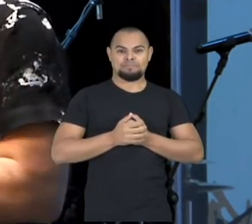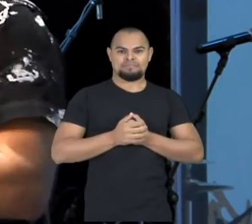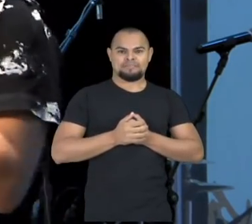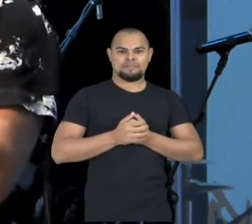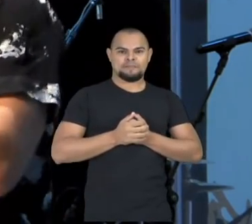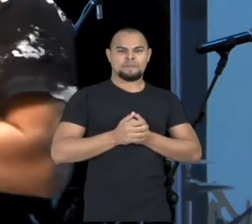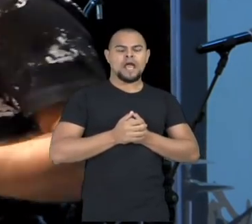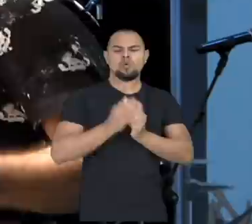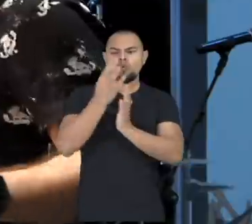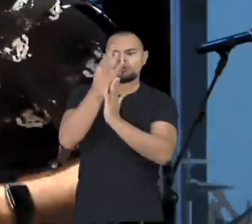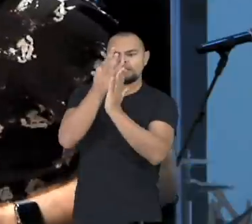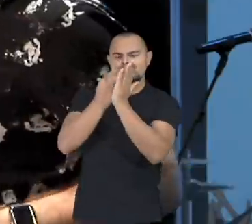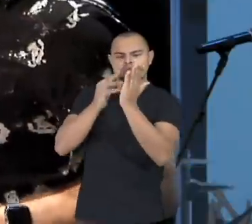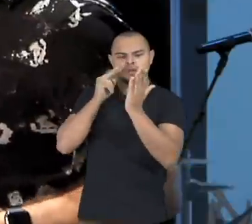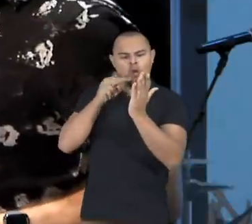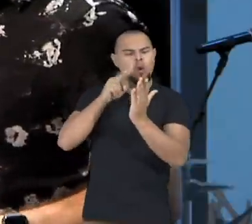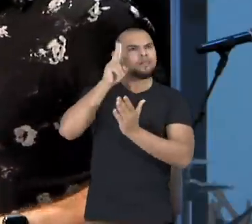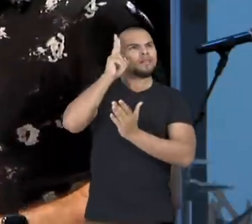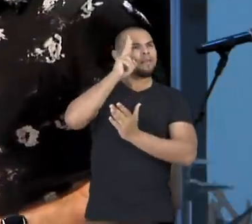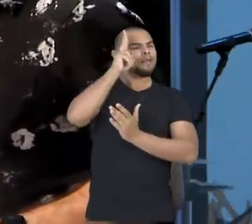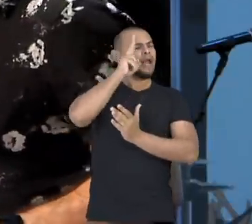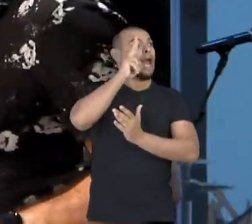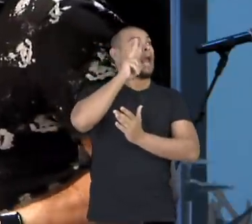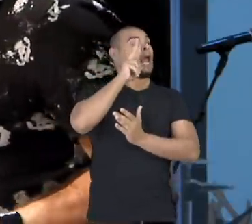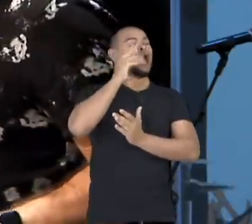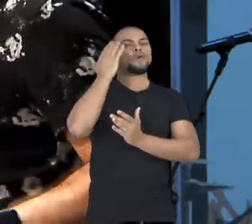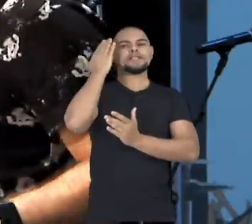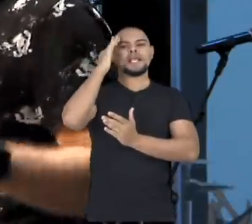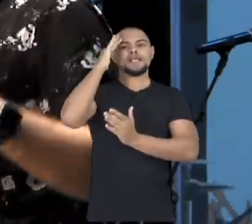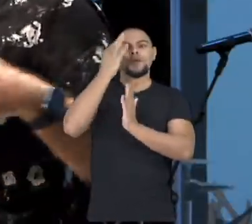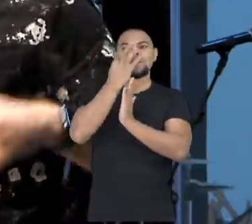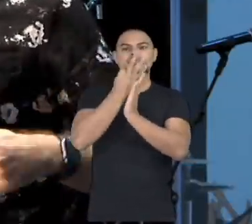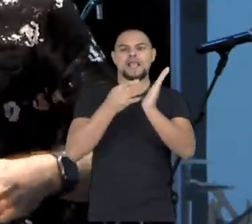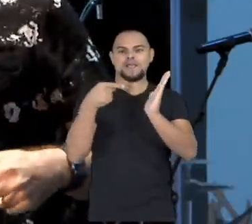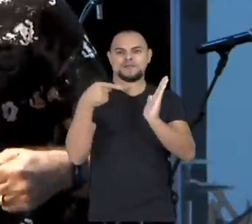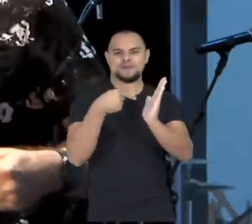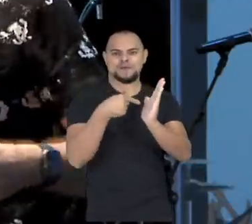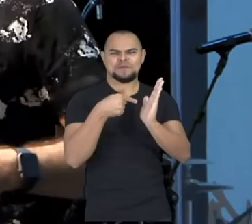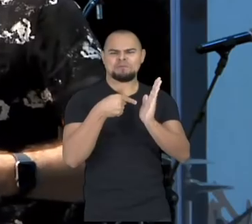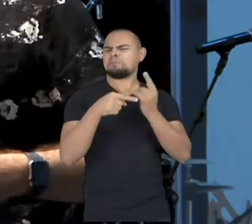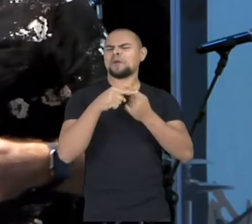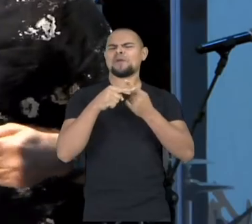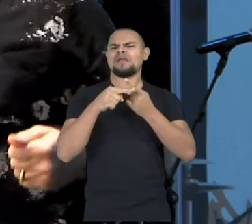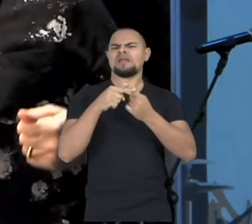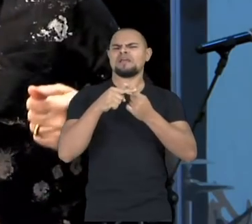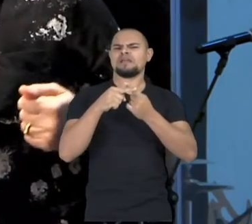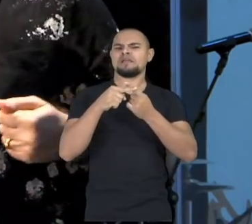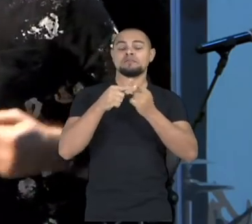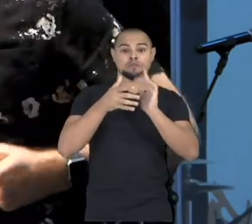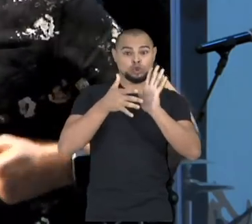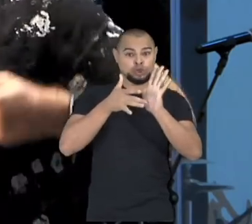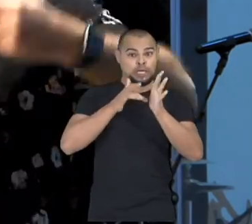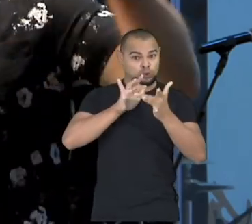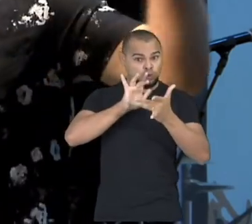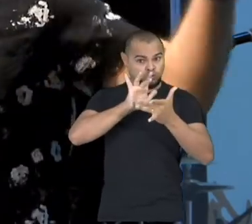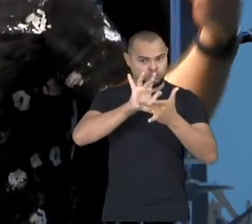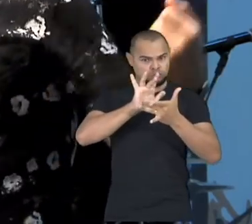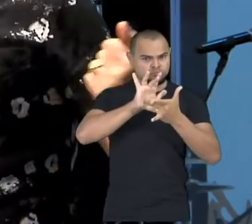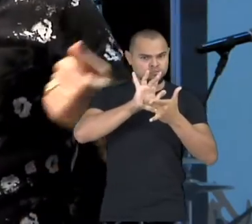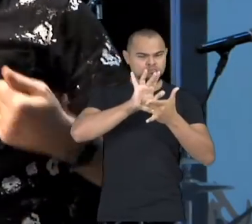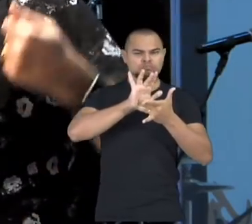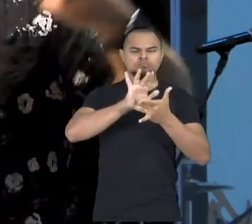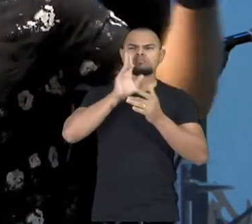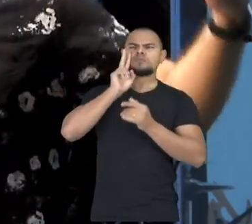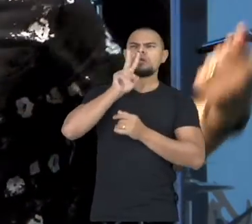essa palavra fez muito sentido para mim. Ela fez sentido porque Jesus estava olhando